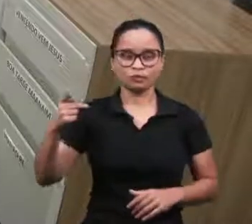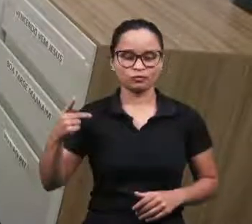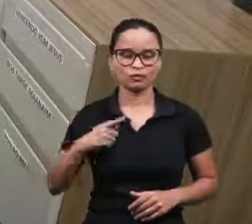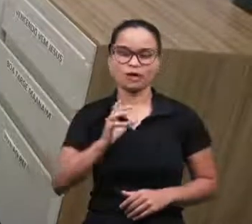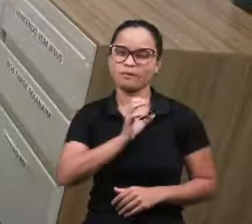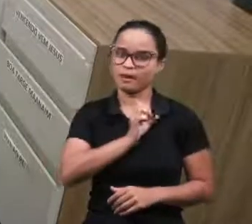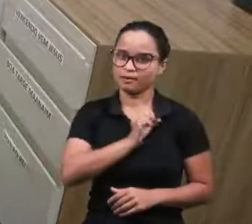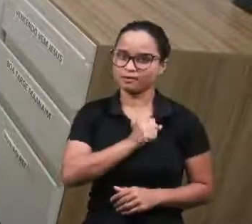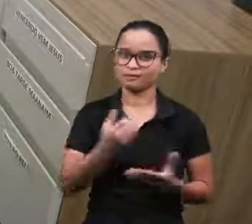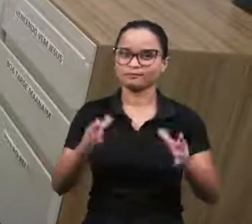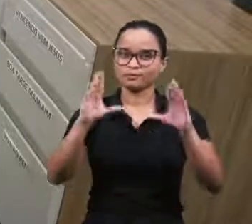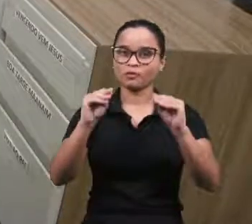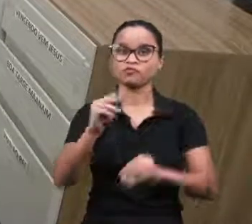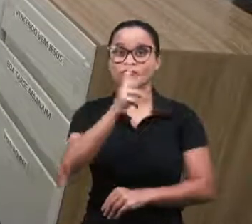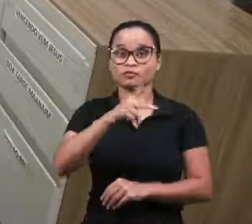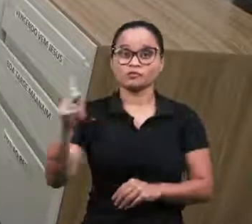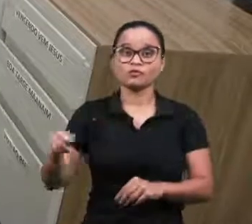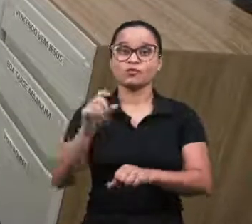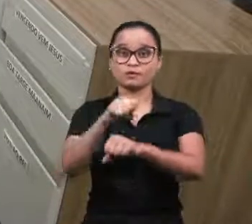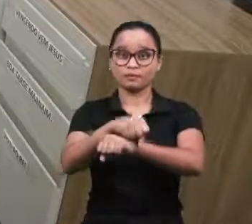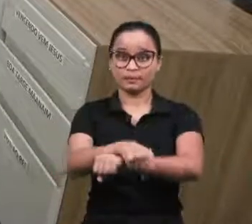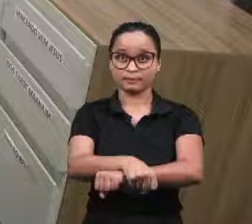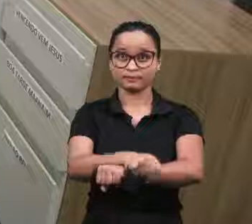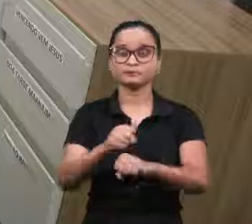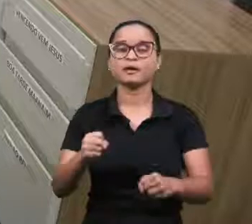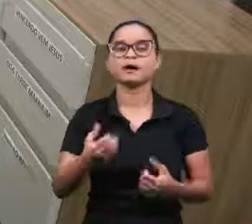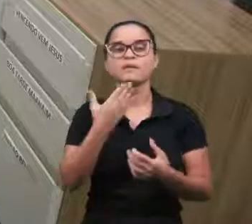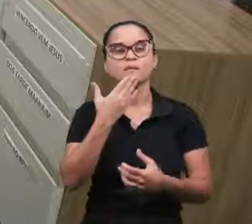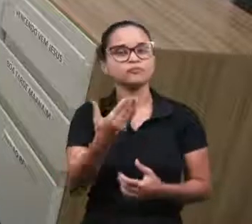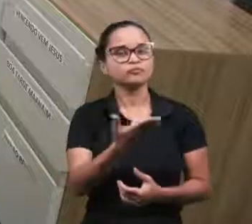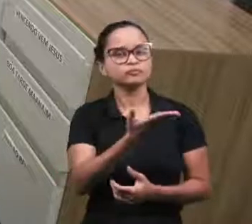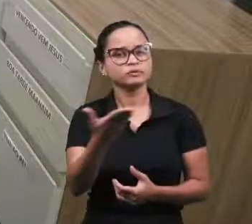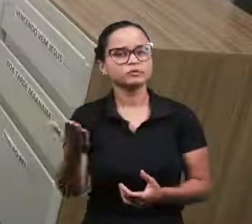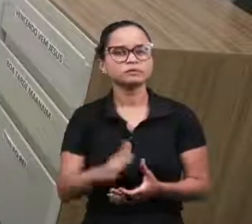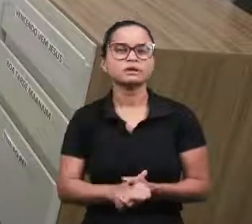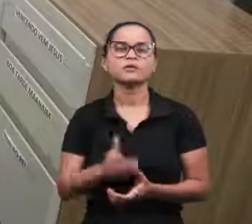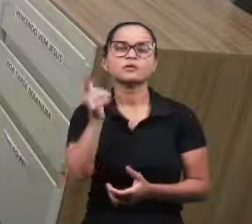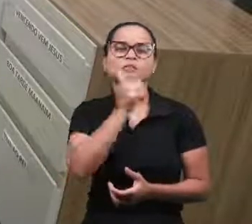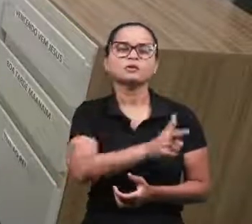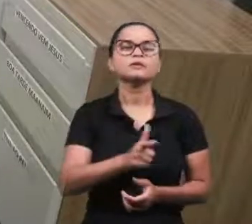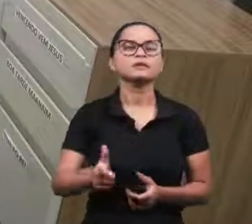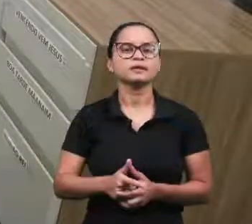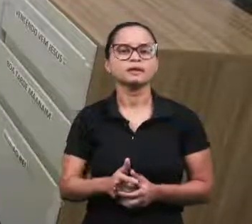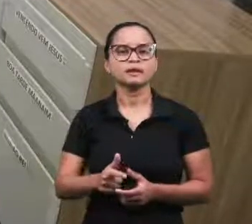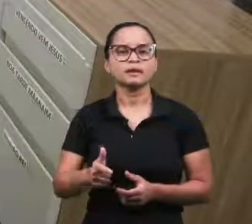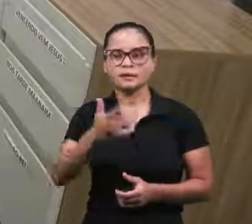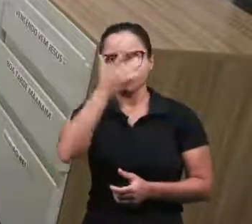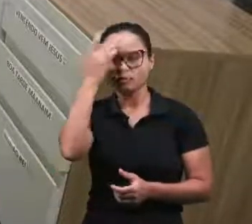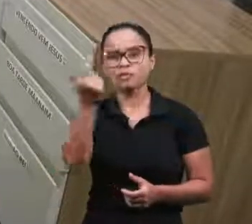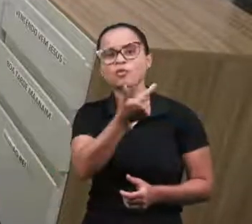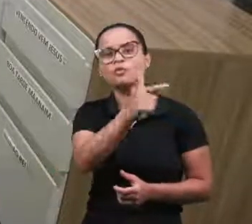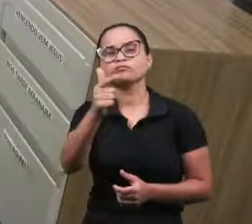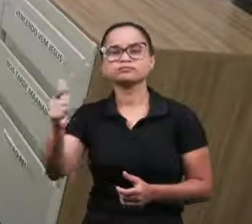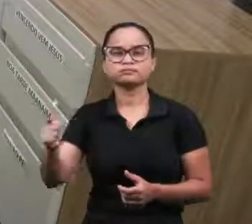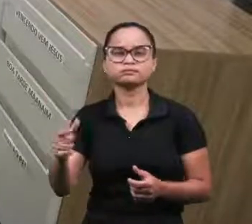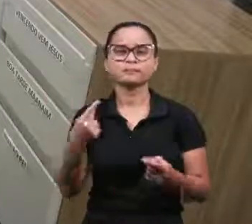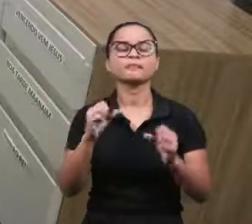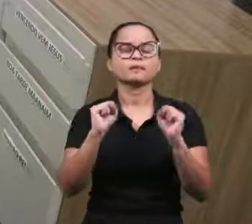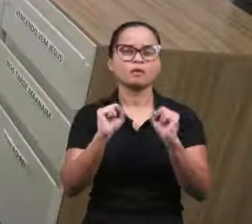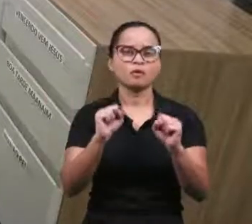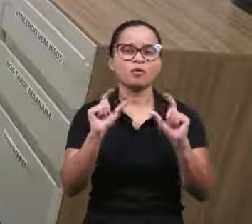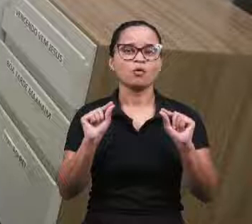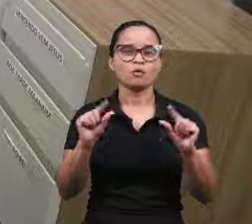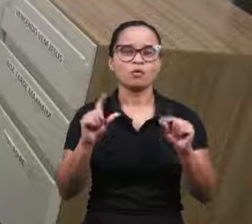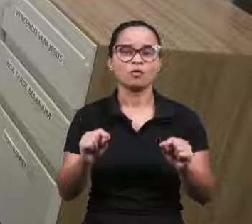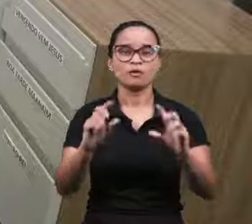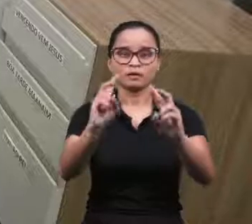seminário, nós pedimos aos irmãos para nos ajudarem a alcançar mais vidas. Você pode compartilhar, você que